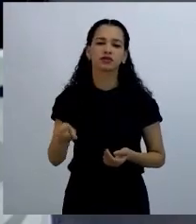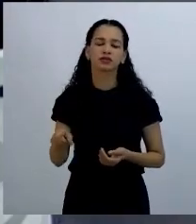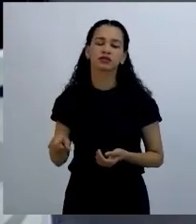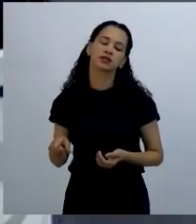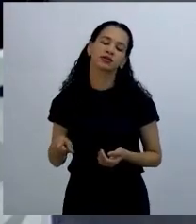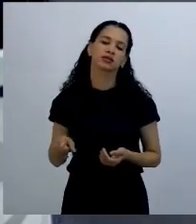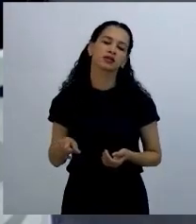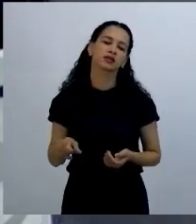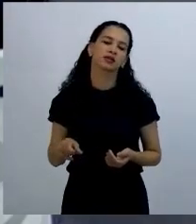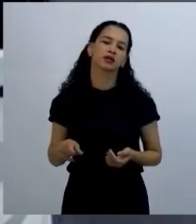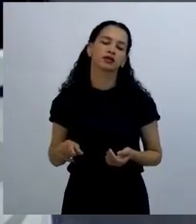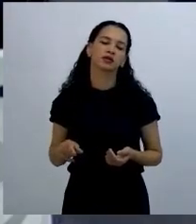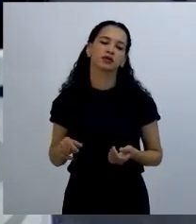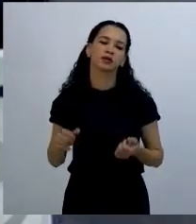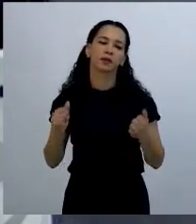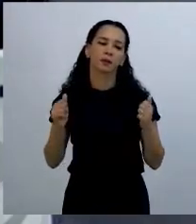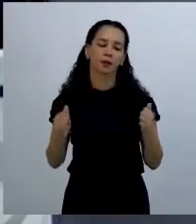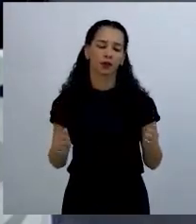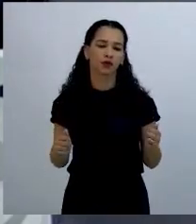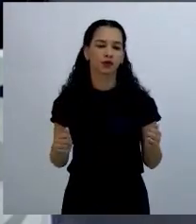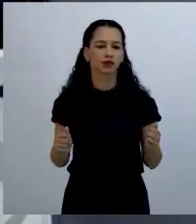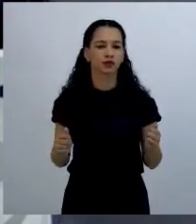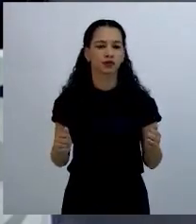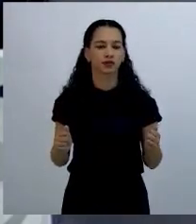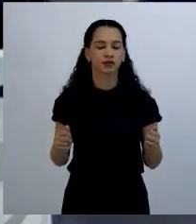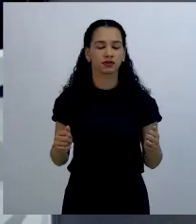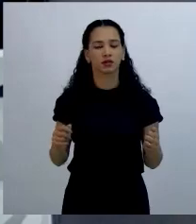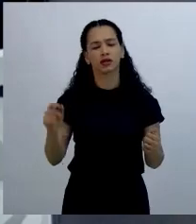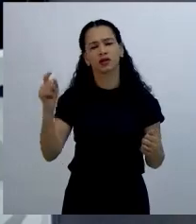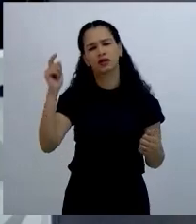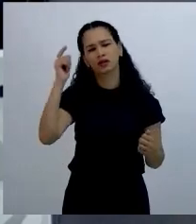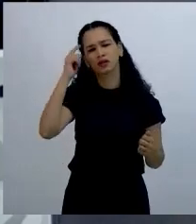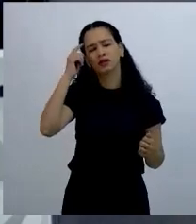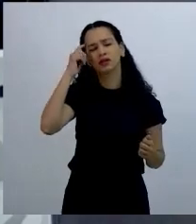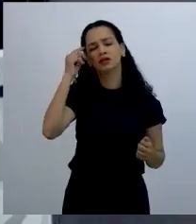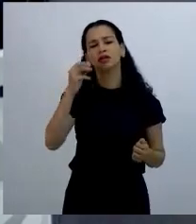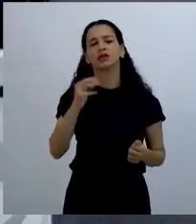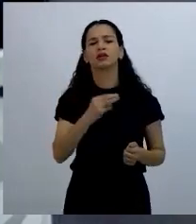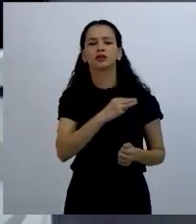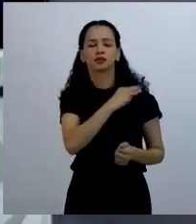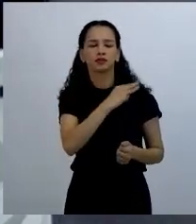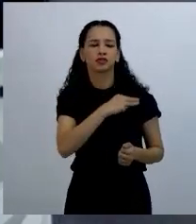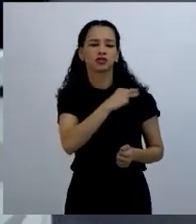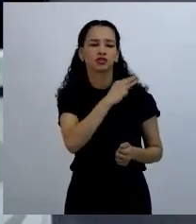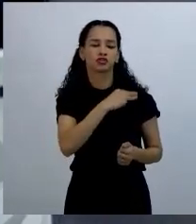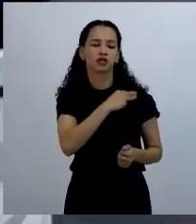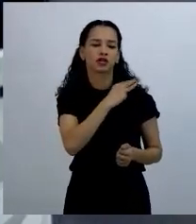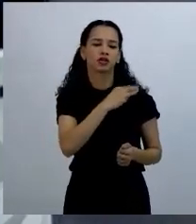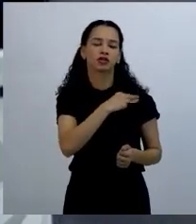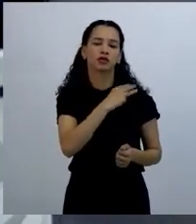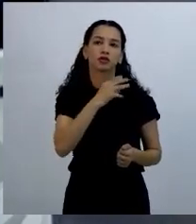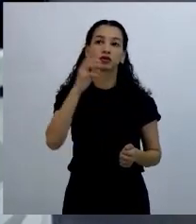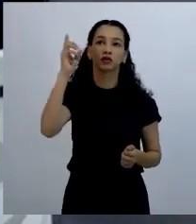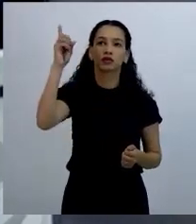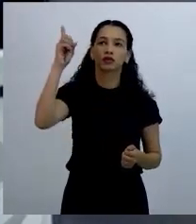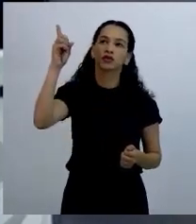portanto levante-se sirva ao seu senhor levante-se ao Senhor e assim irmãos aquele trabalho que começou de uma forma